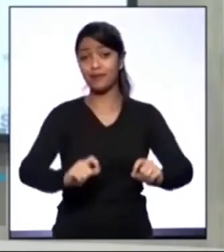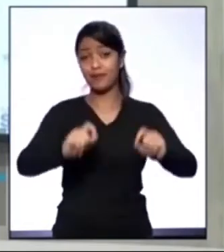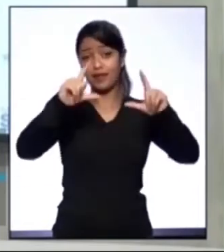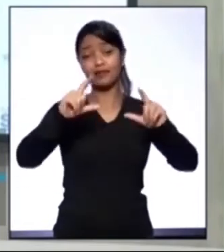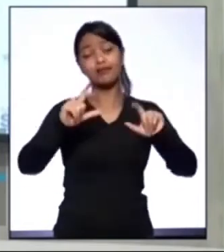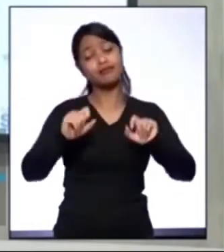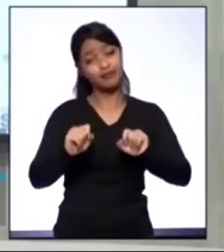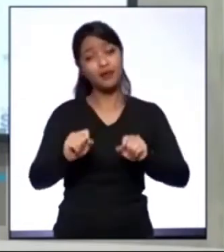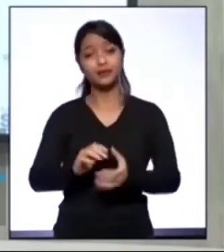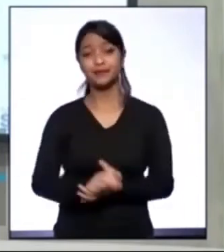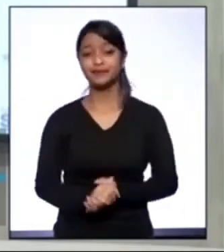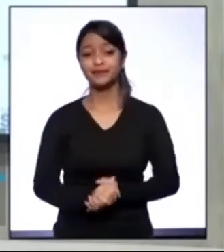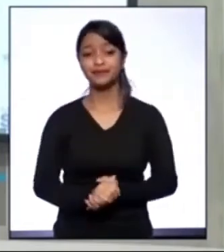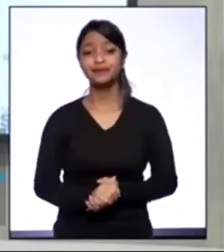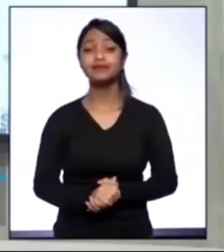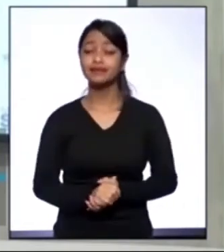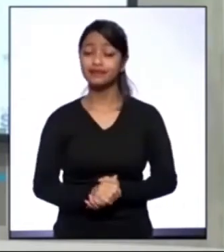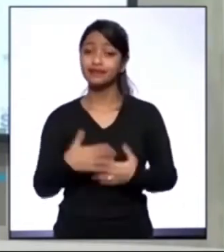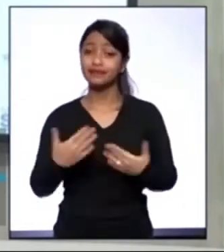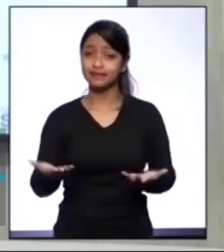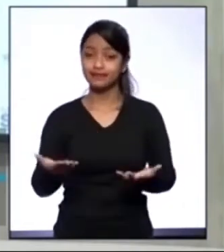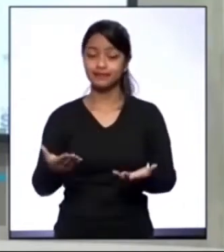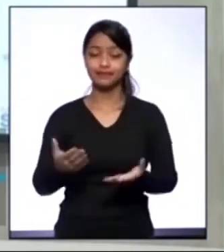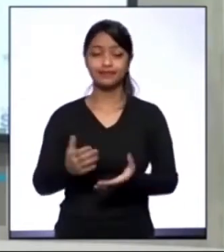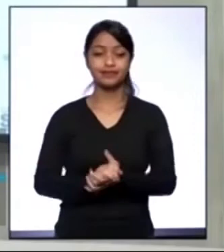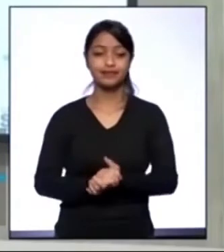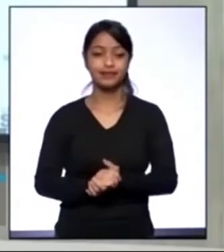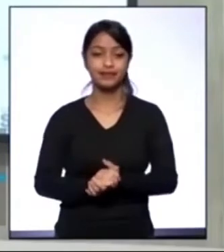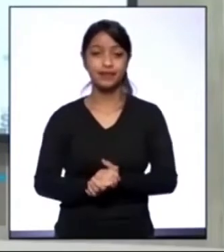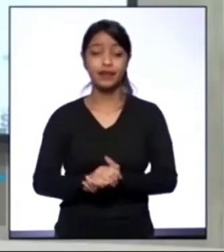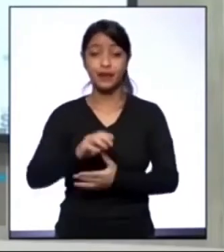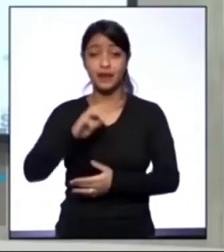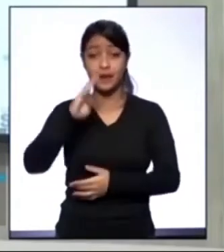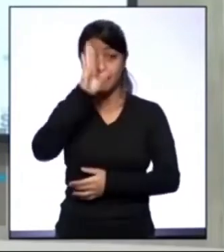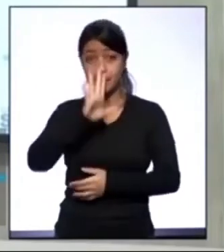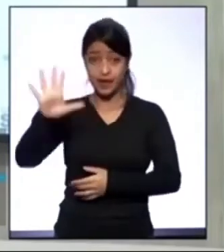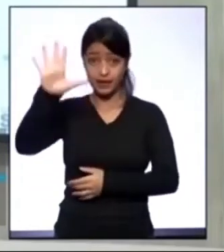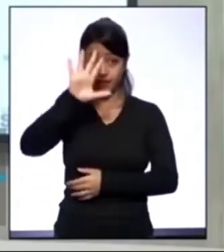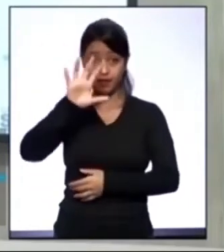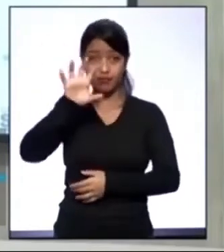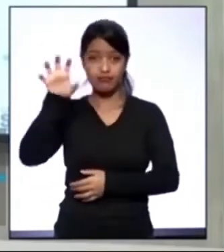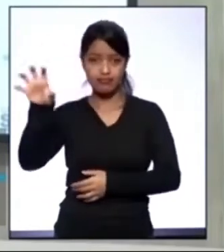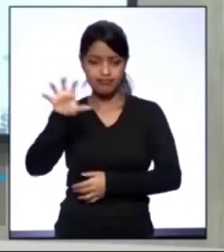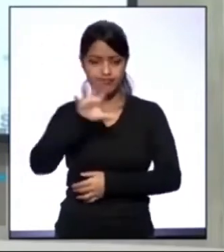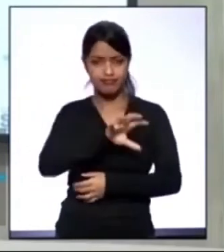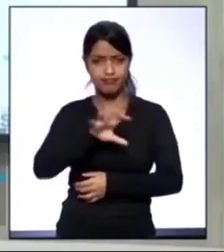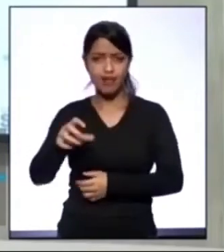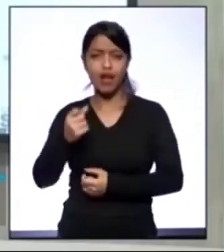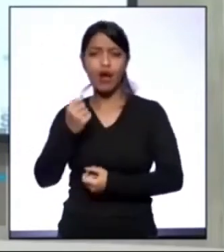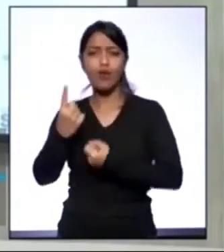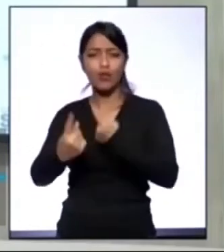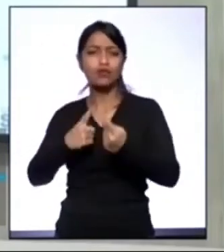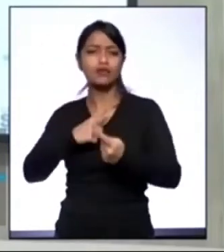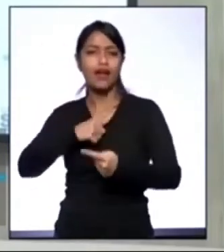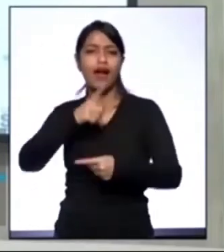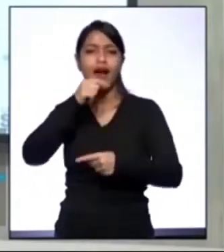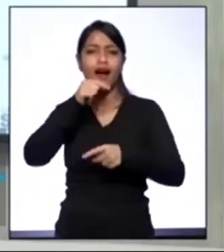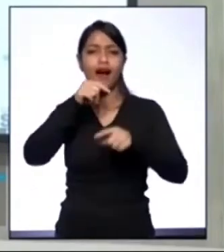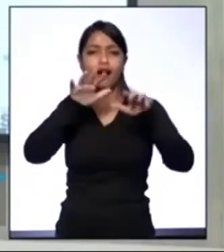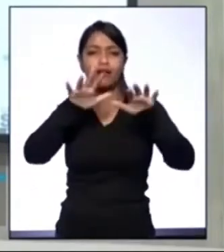caso, eu posso dizer para você que tem regiões do Brasil que passam por estiagem, né? Seria a região